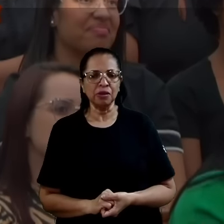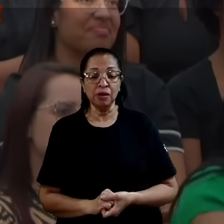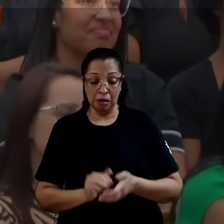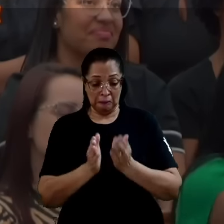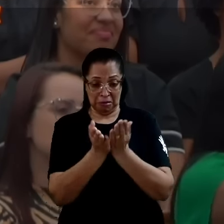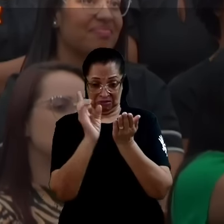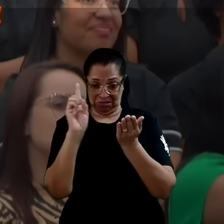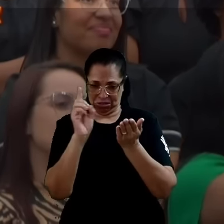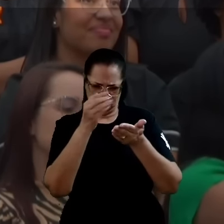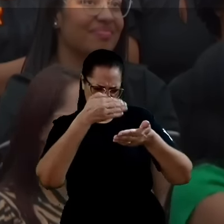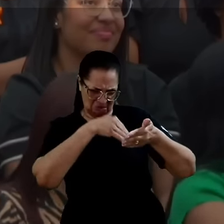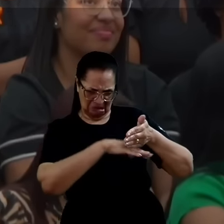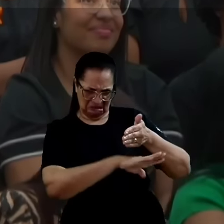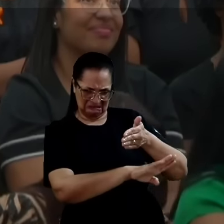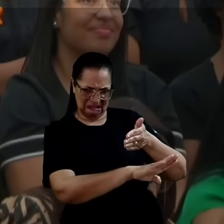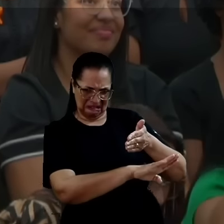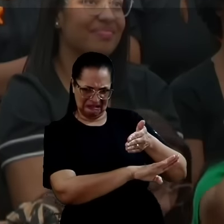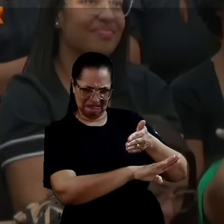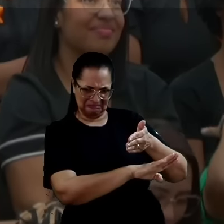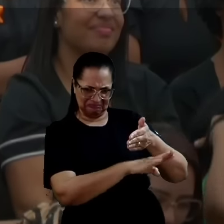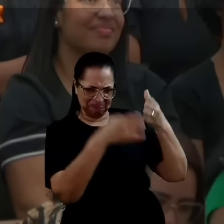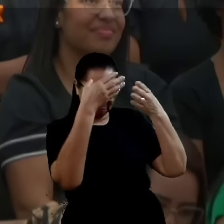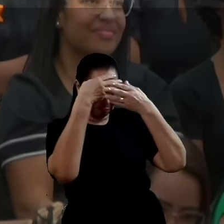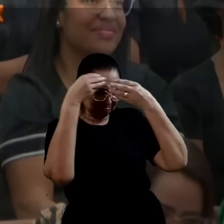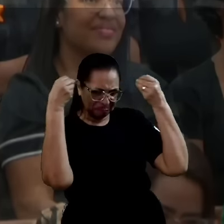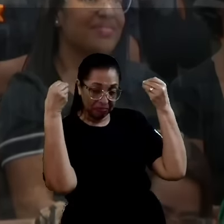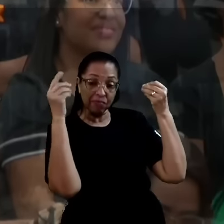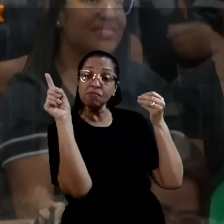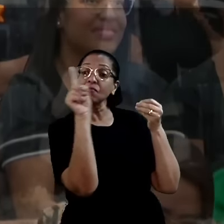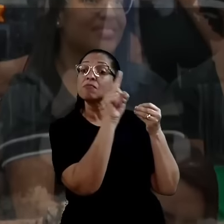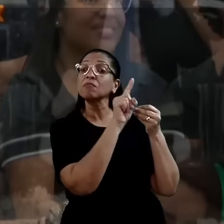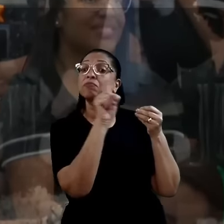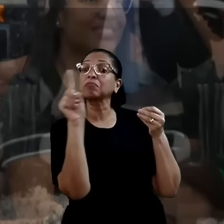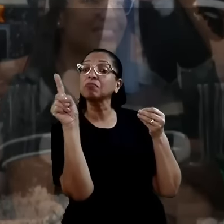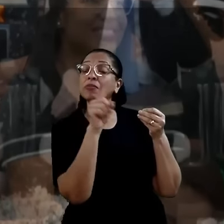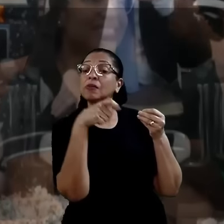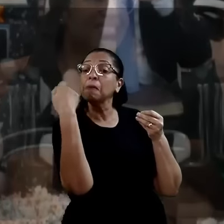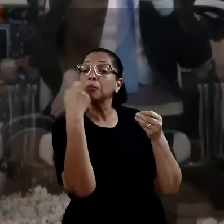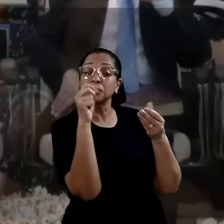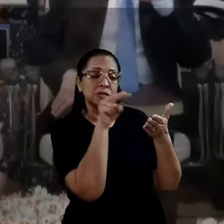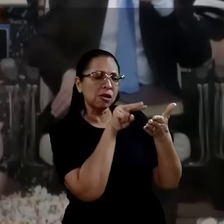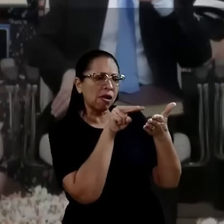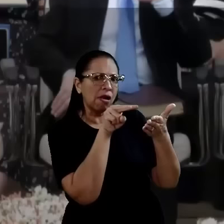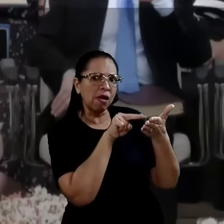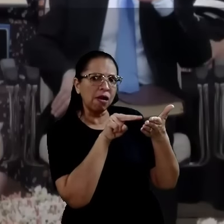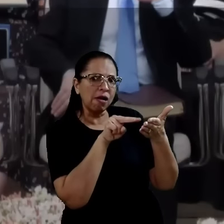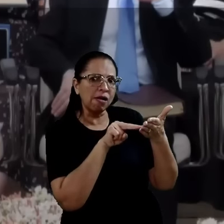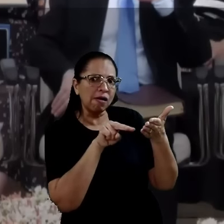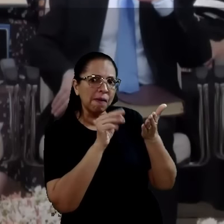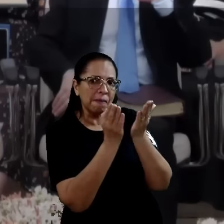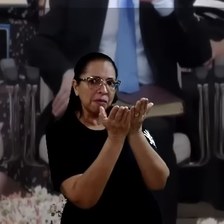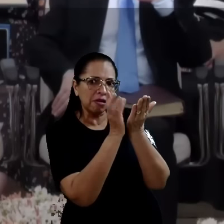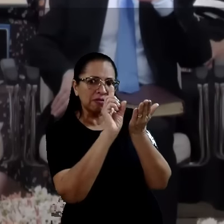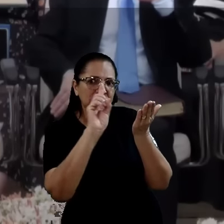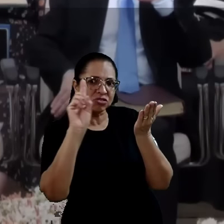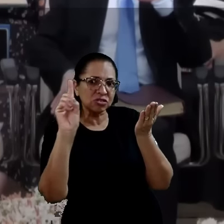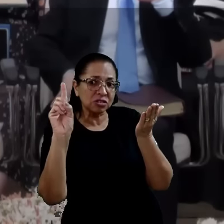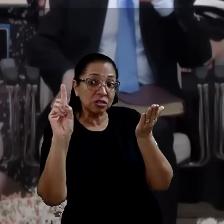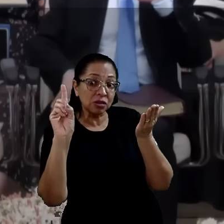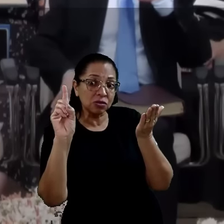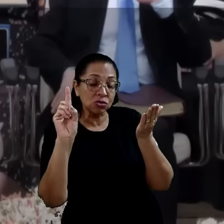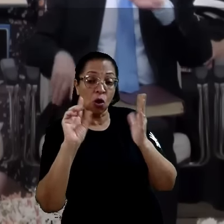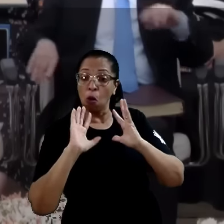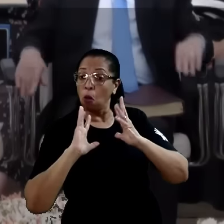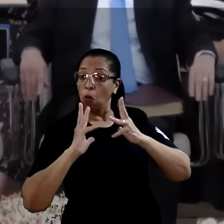ler Bíblia e a gente vai arrastar nossa casa todinha e vai ter um legado de grandes bênçãos